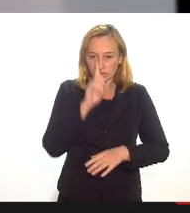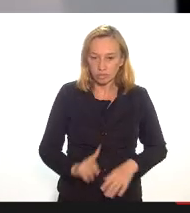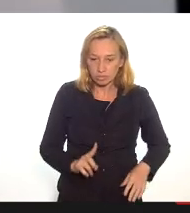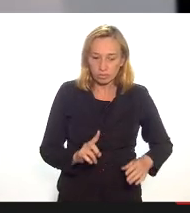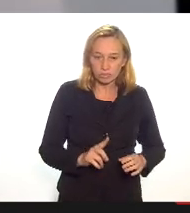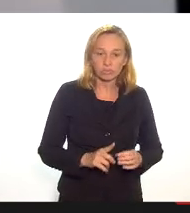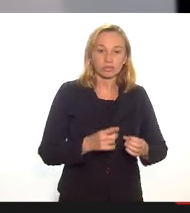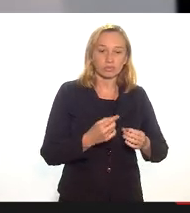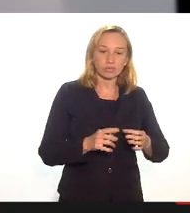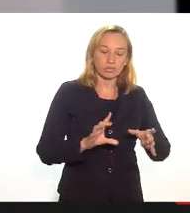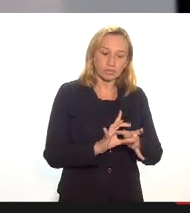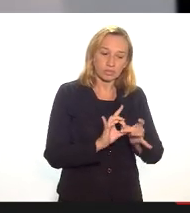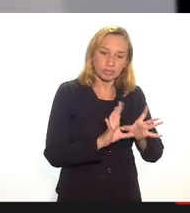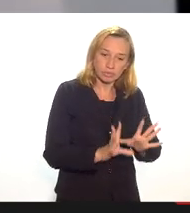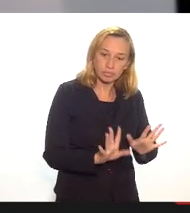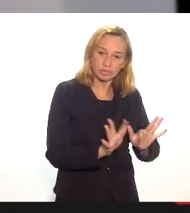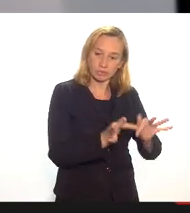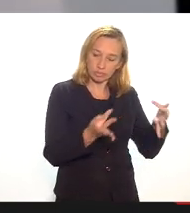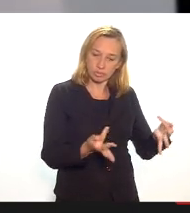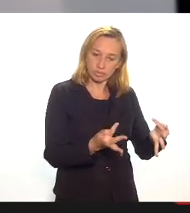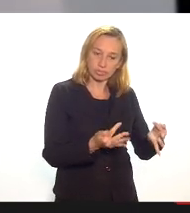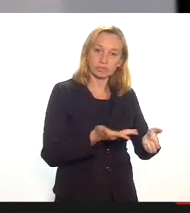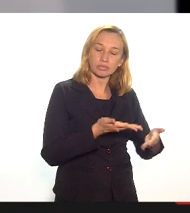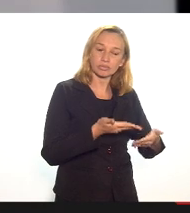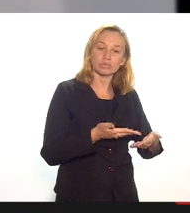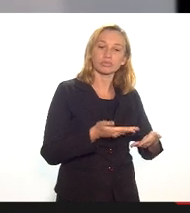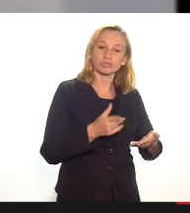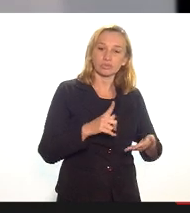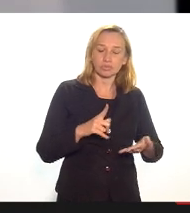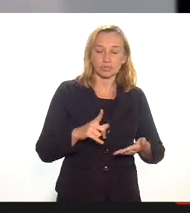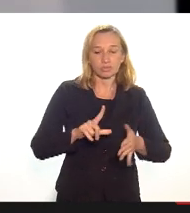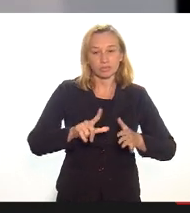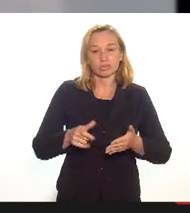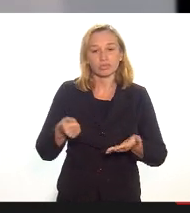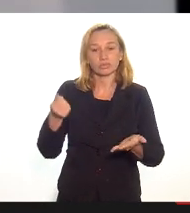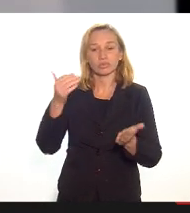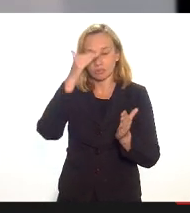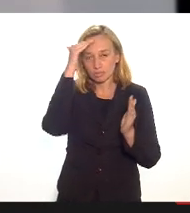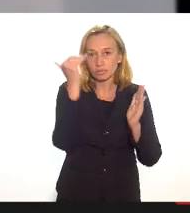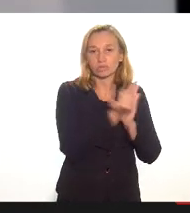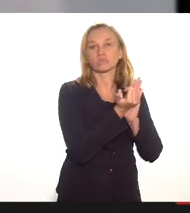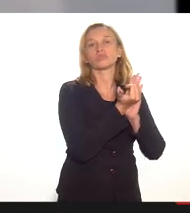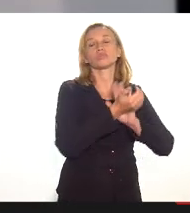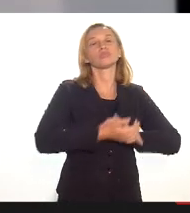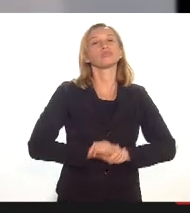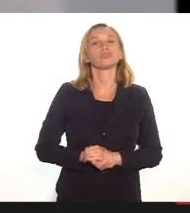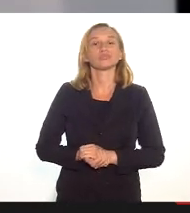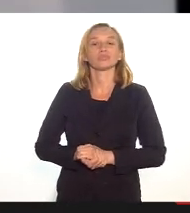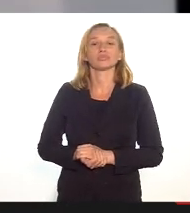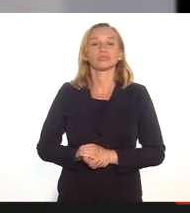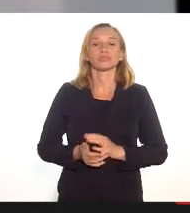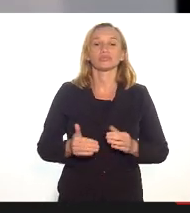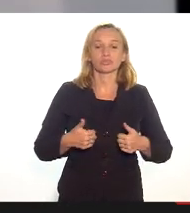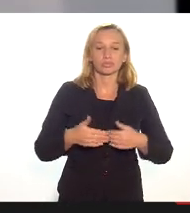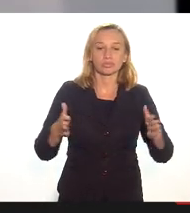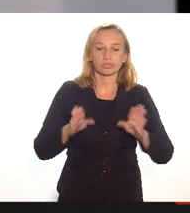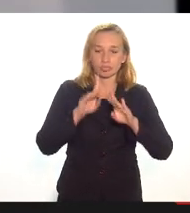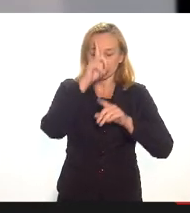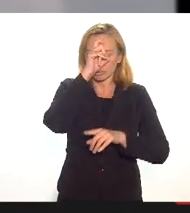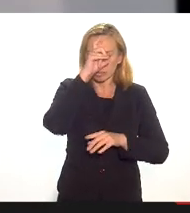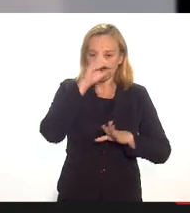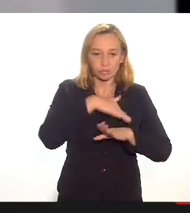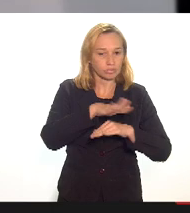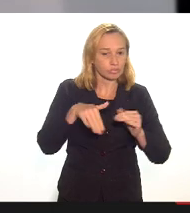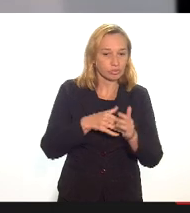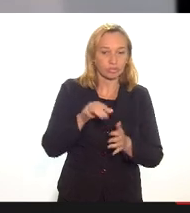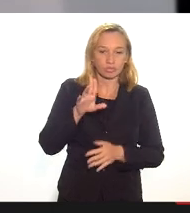seletivo simples e que esses recursos humanos sejam lá colocados. Que se abram os leitos todos, que se abram as